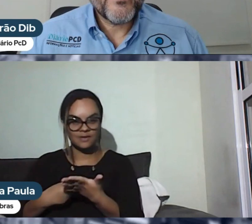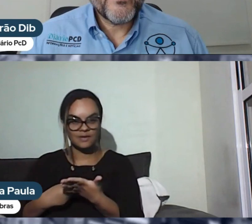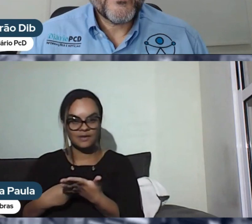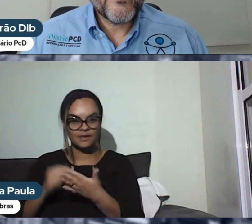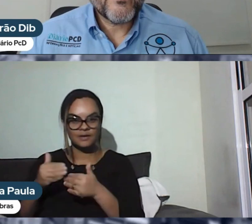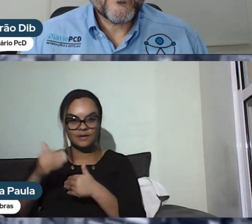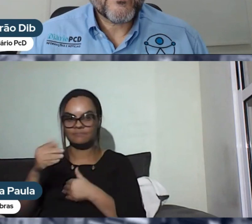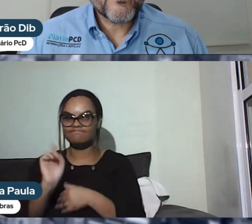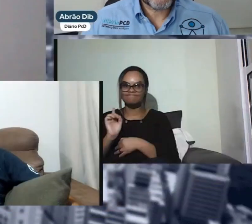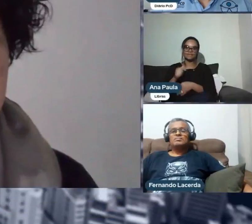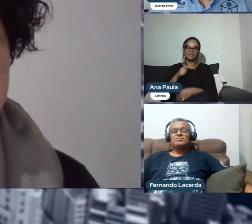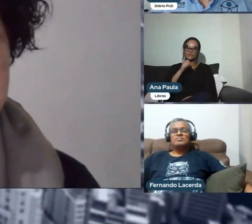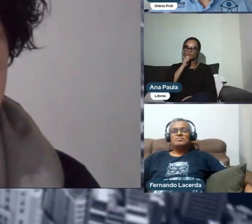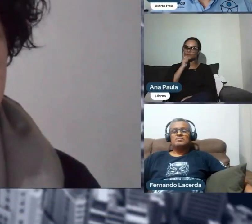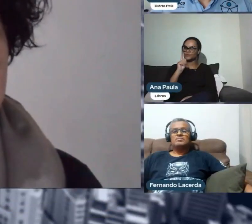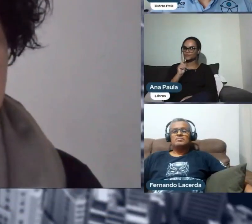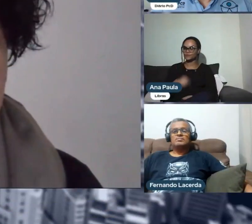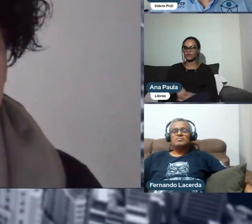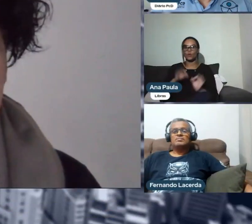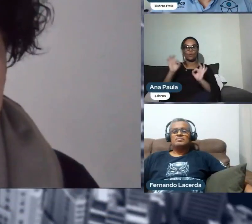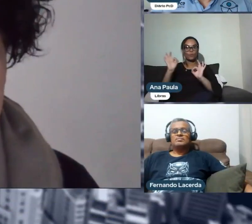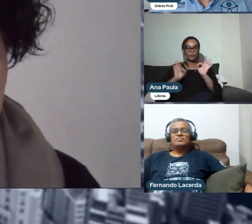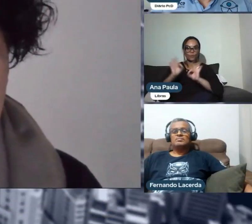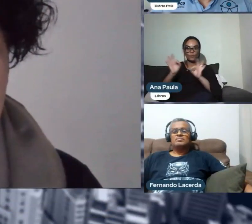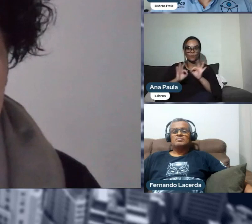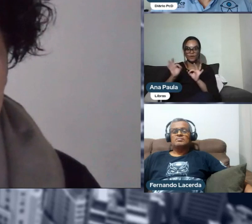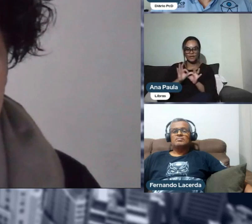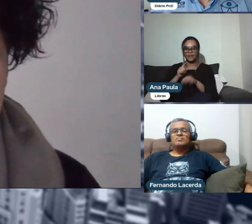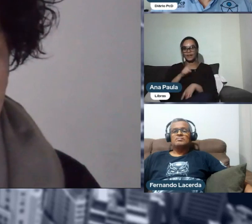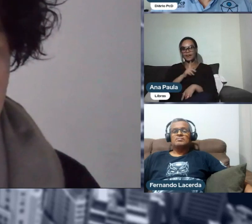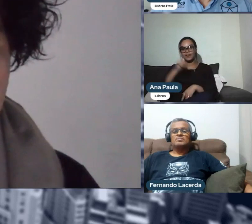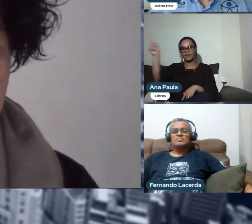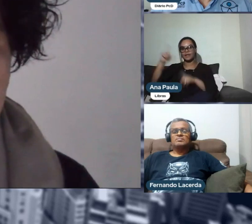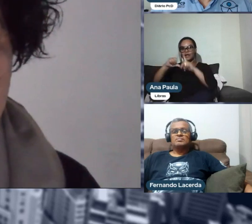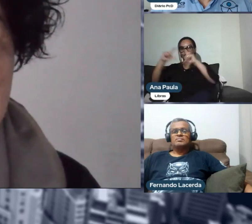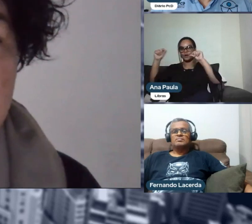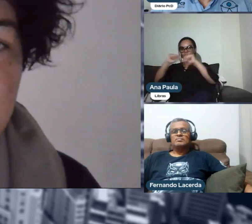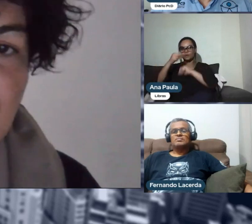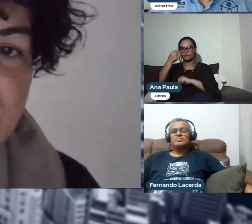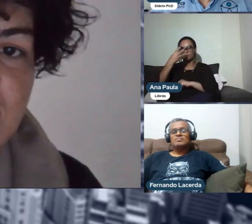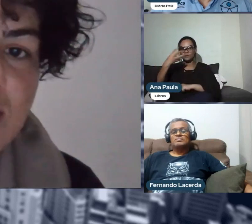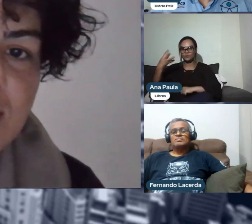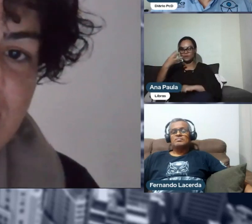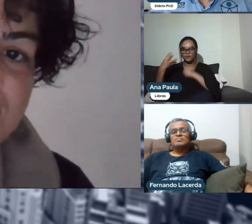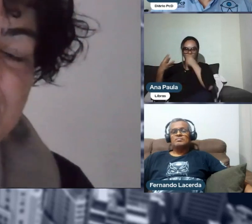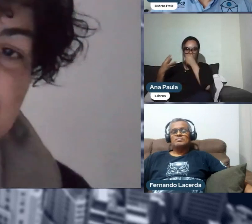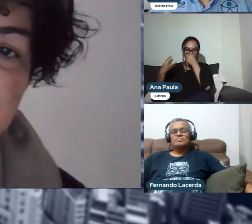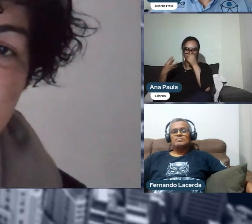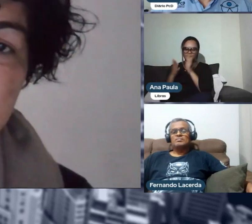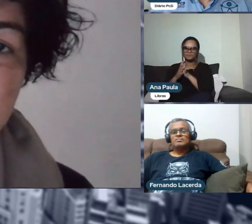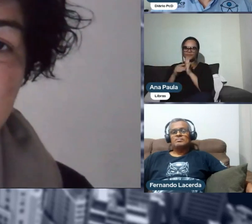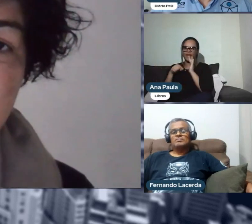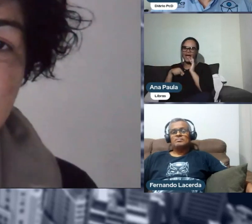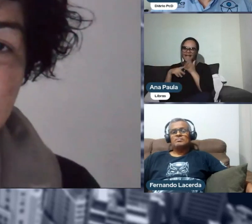Não, a gente está organizando um evento para Brasília, né? Para 2024, mas ainda está, assim, saindo do